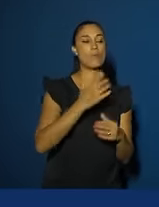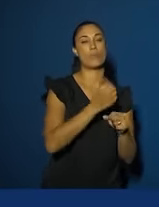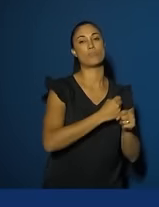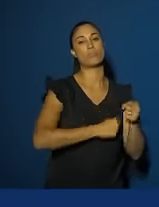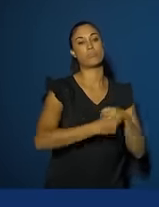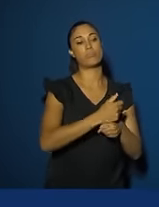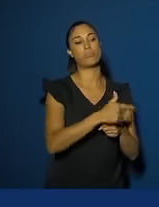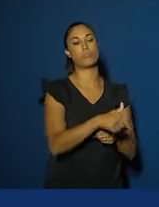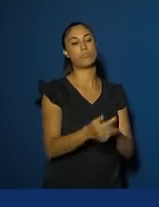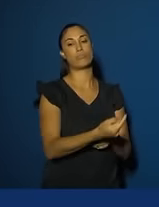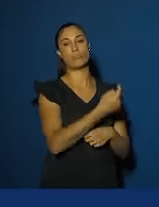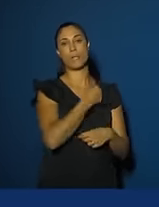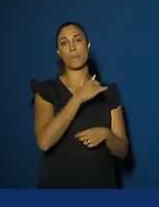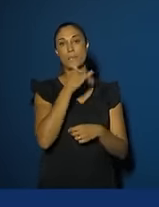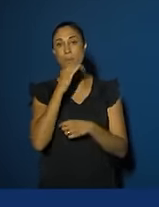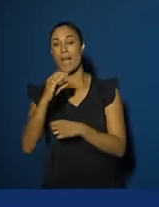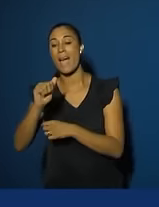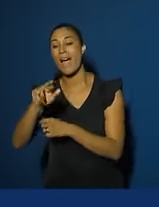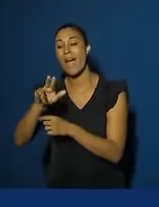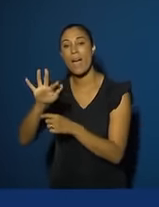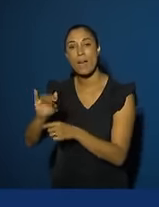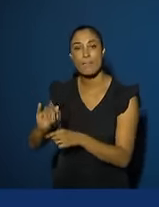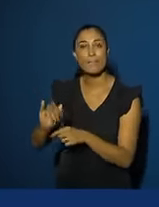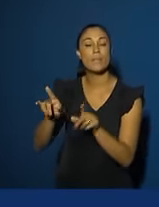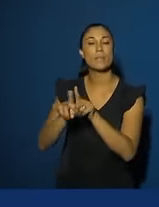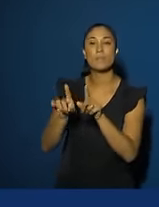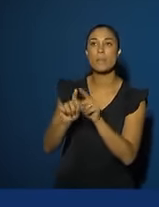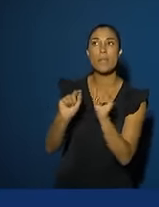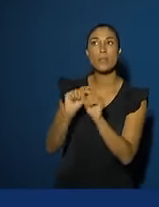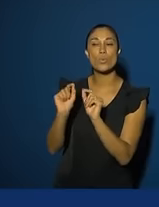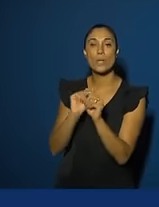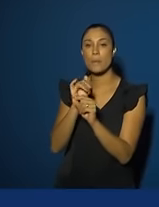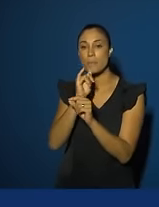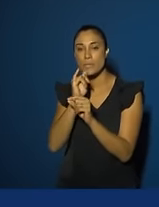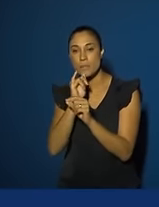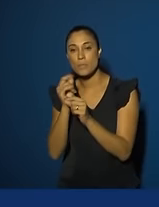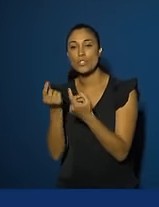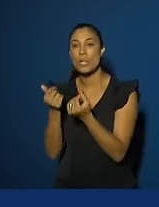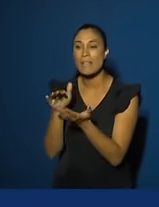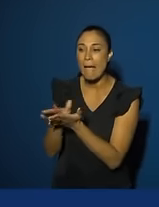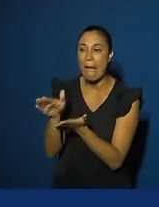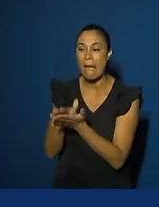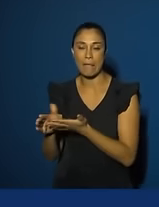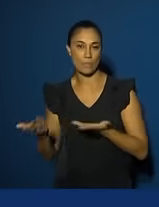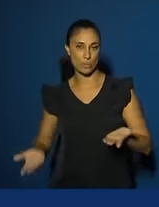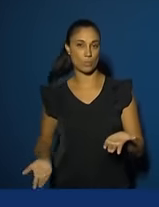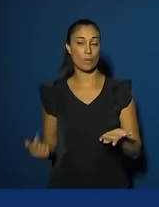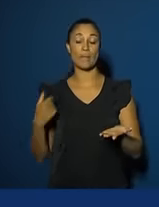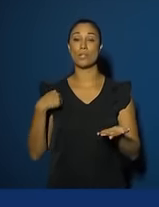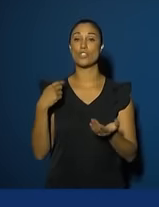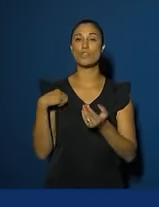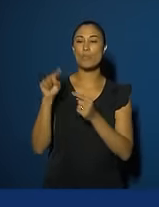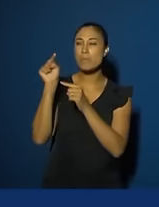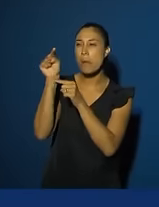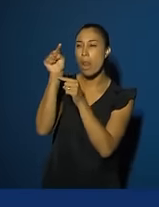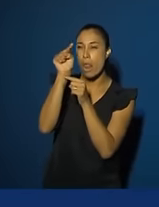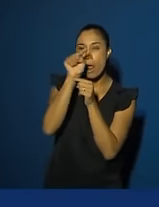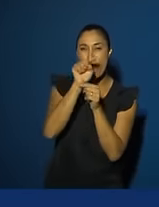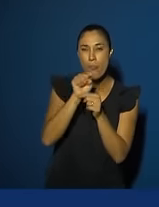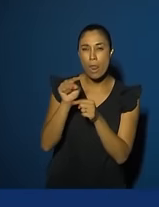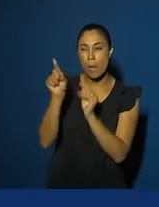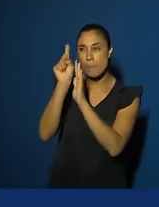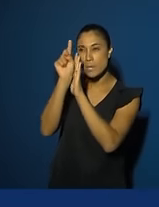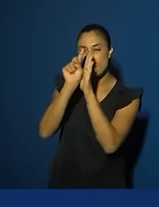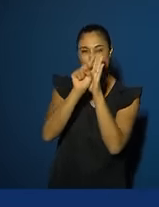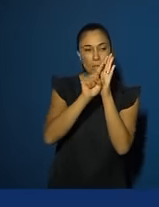o questão do Carf a questão dos da subvenção de custeio nós fomos mapeando aquelas